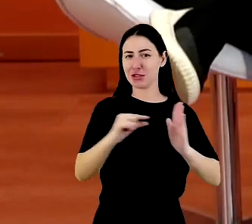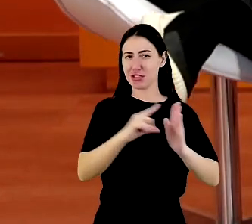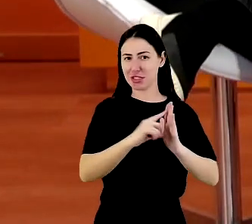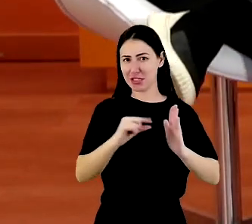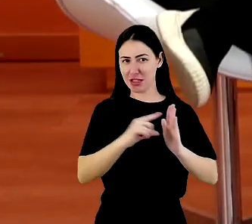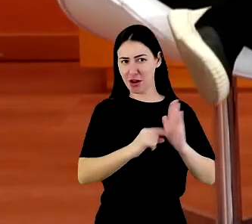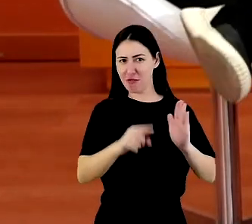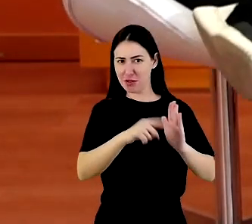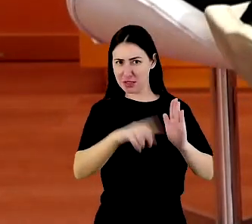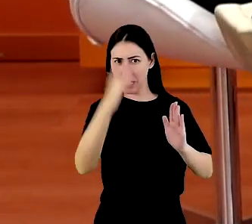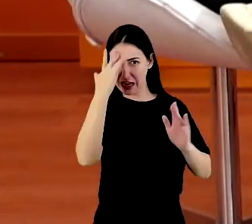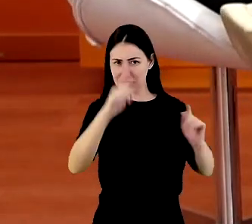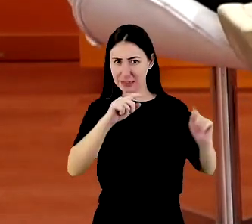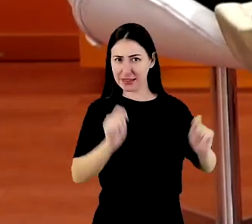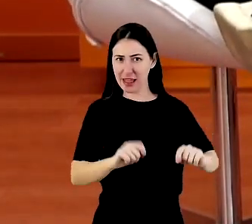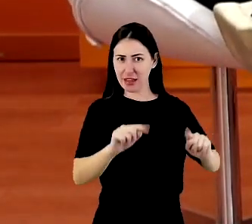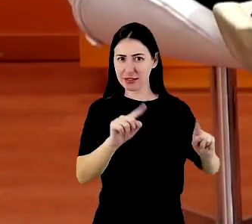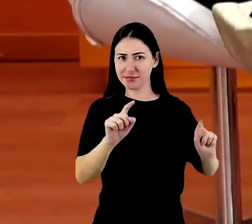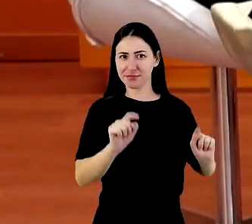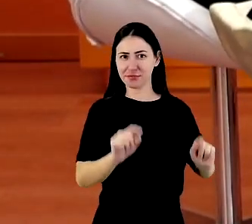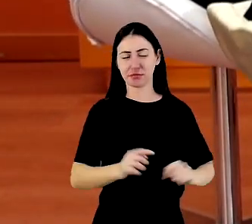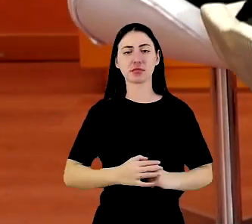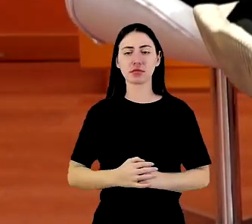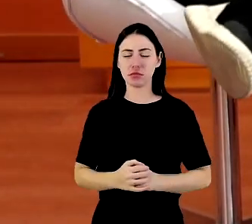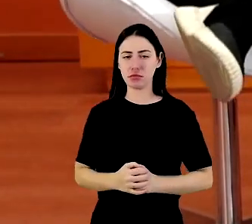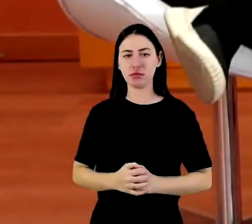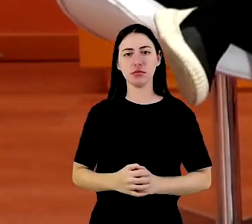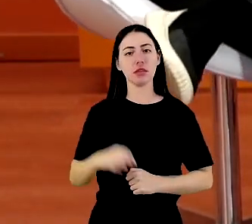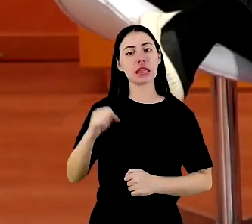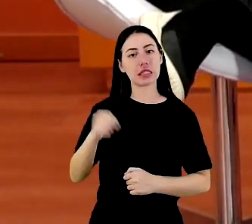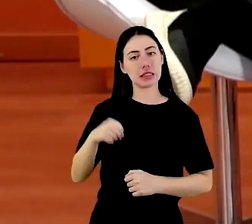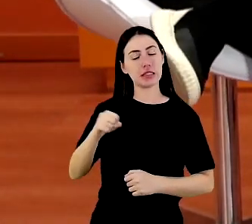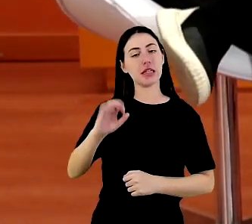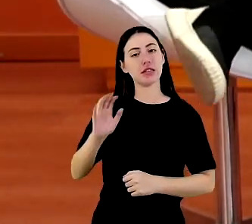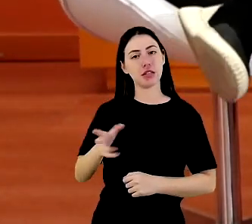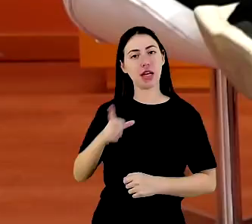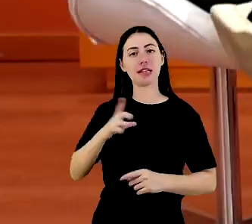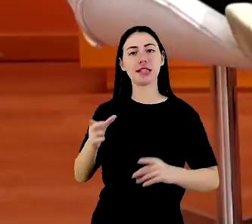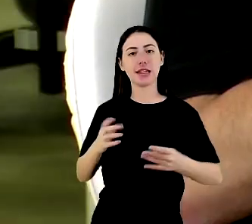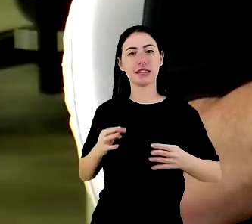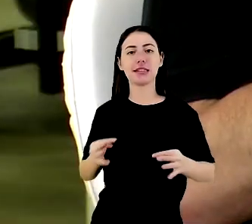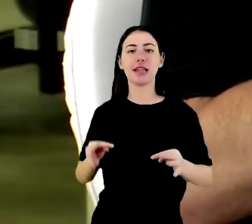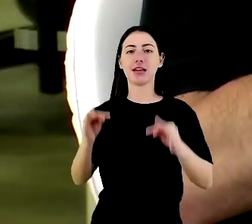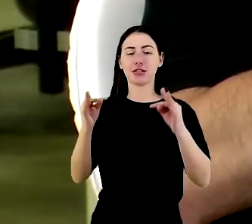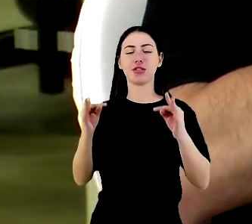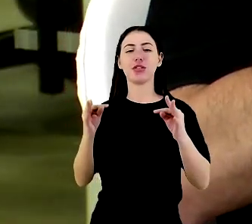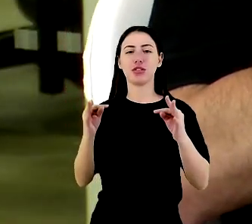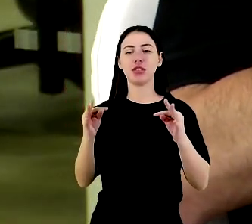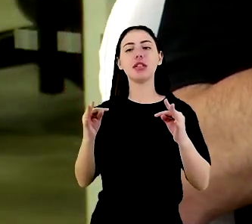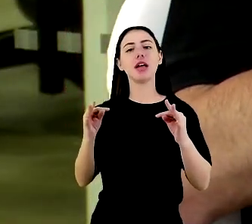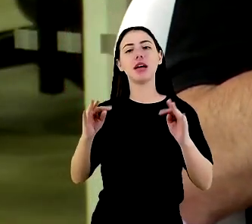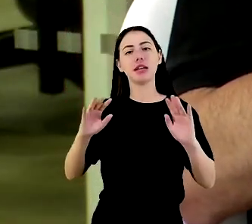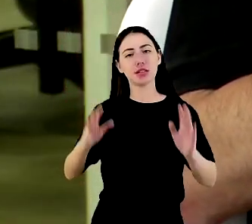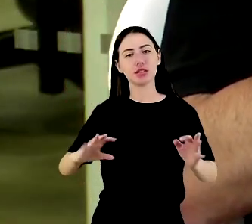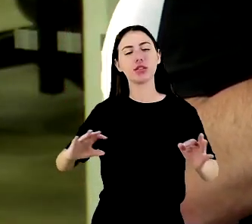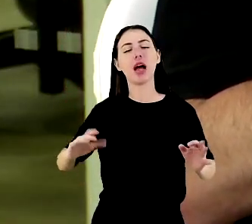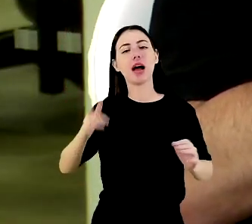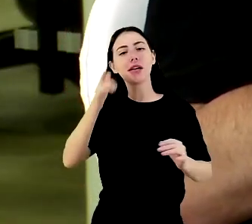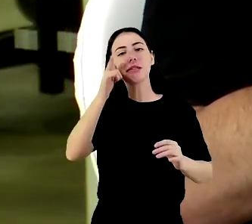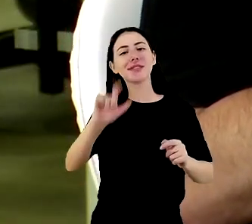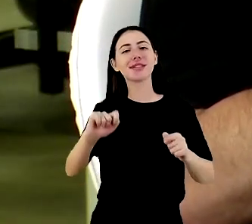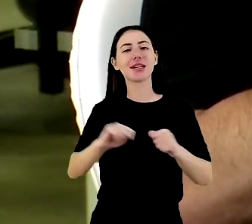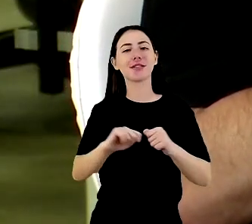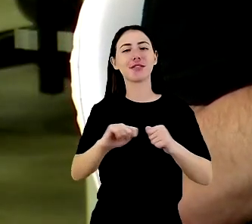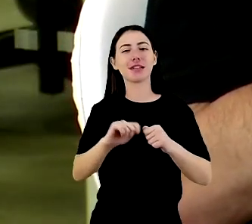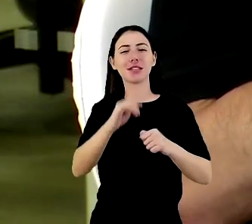lados, A resposta é sim, já existe tecnologia para isso, né? A tecnologia já permite que você faça esse tipo